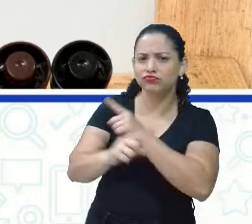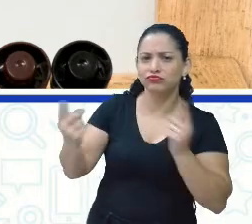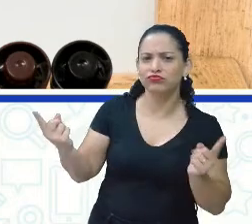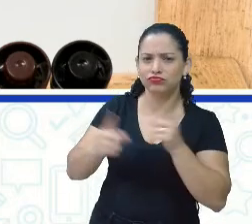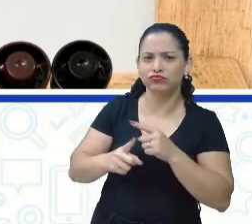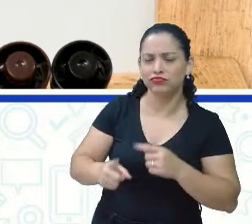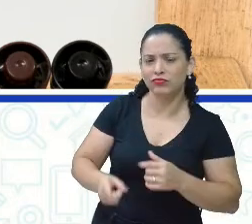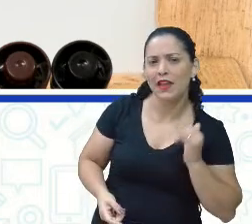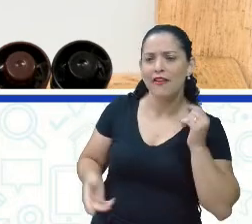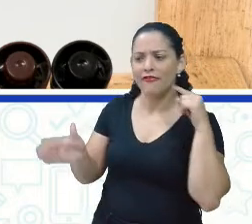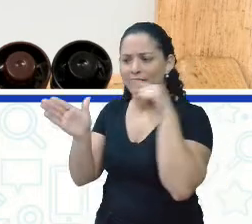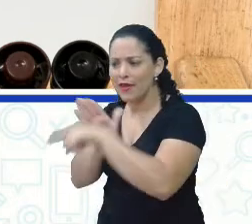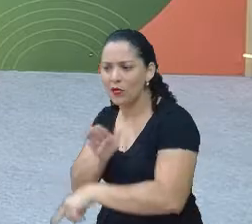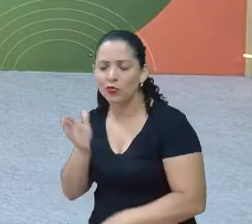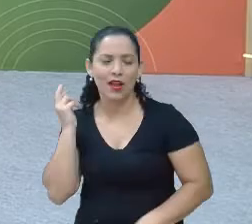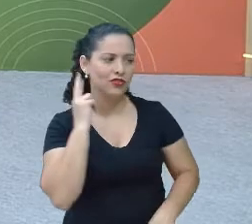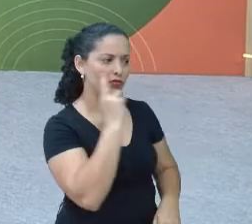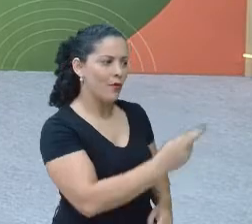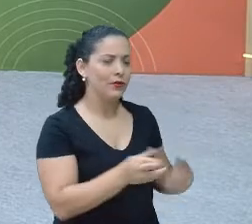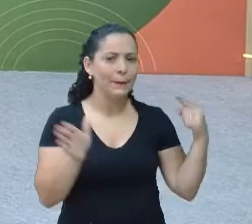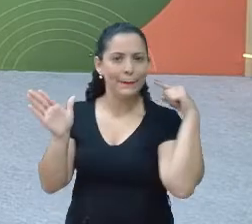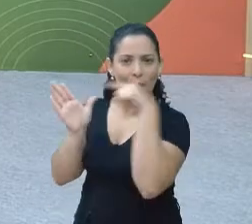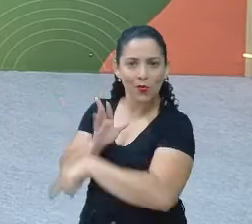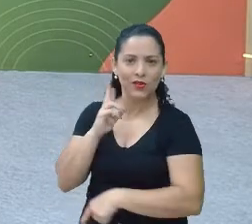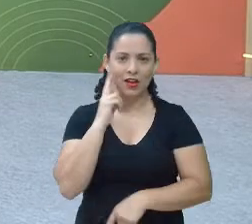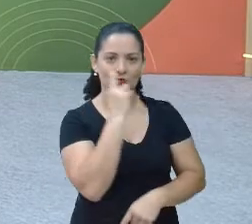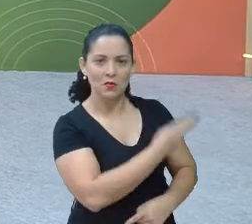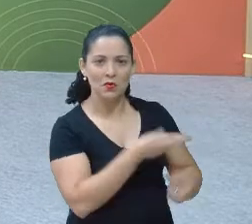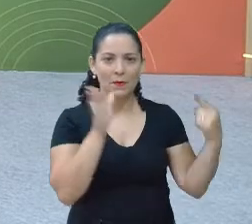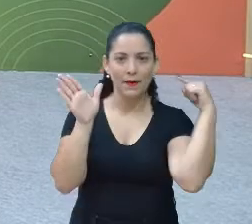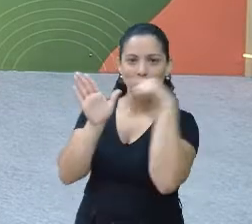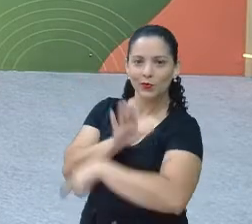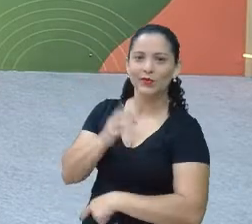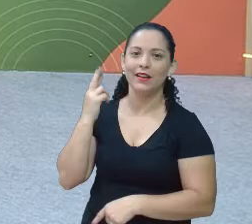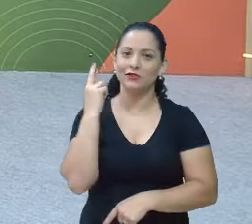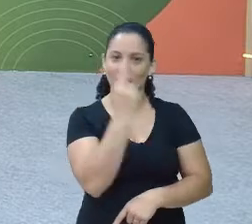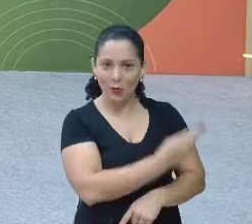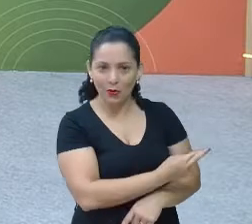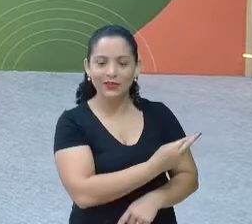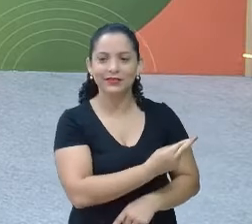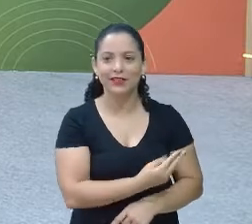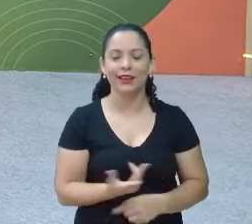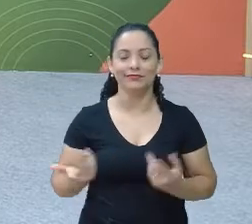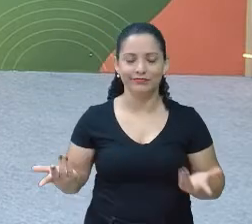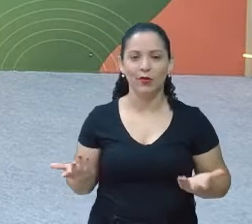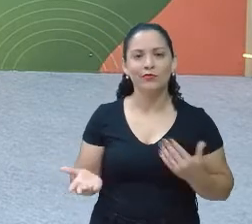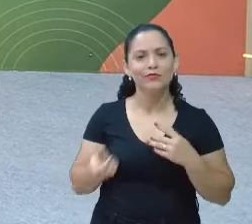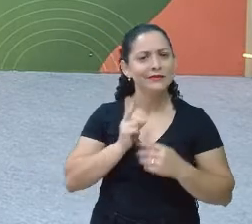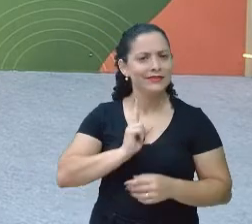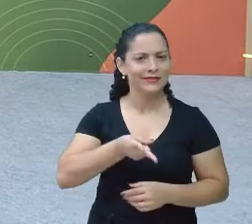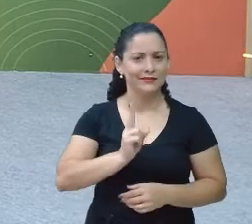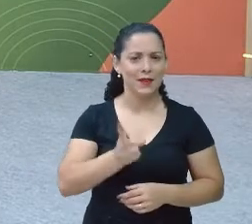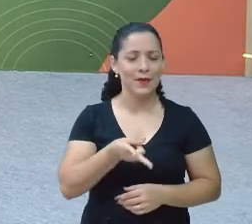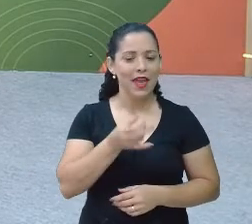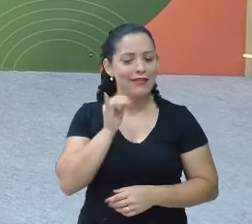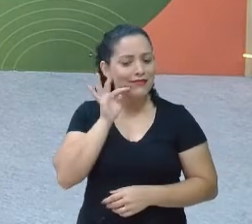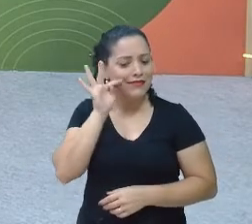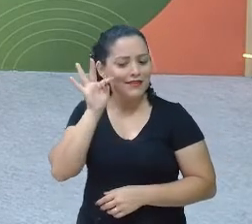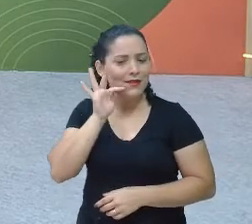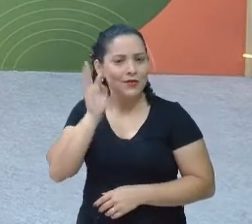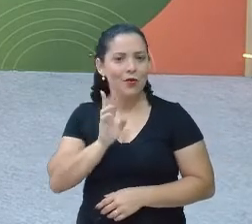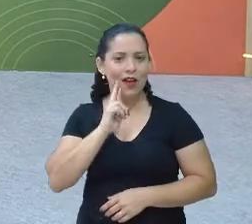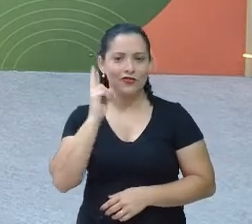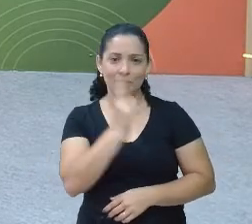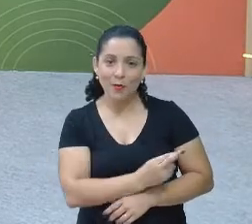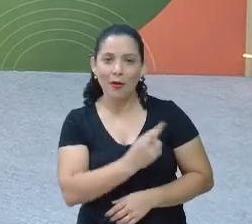uma sílaba, puf, puf, puf, puf, bem pertinho, rapidinho, como se você estivesse de fato tímido ou não quisesse conversar. E aí, falando sobre